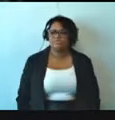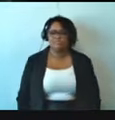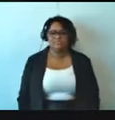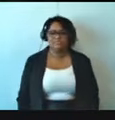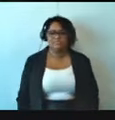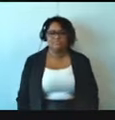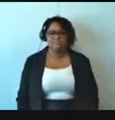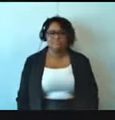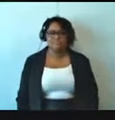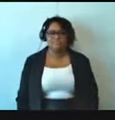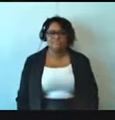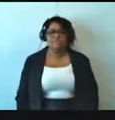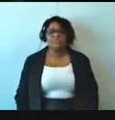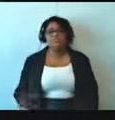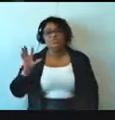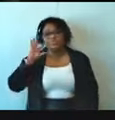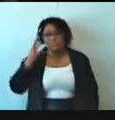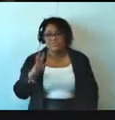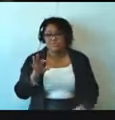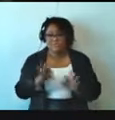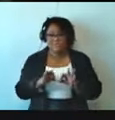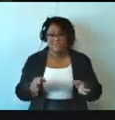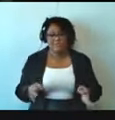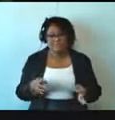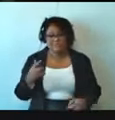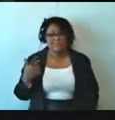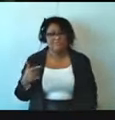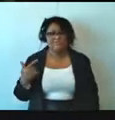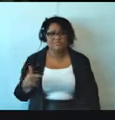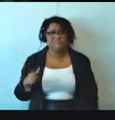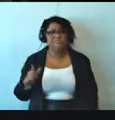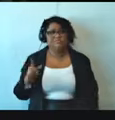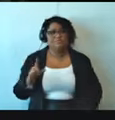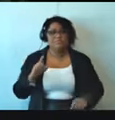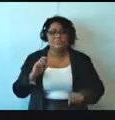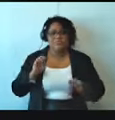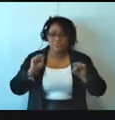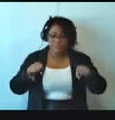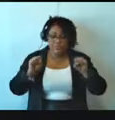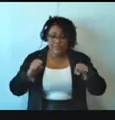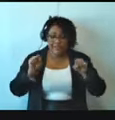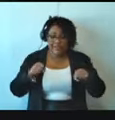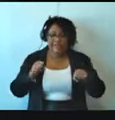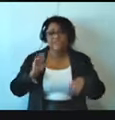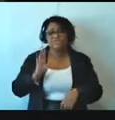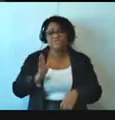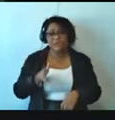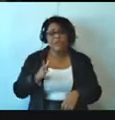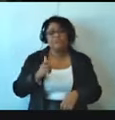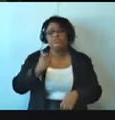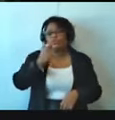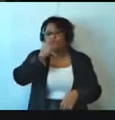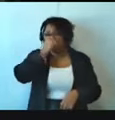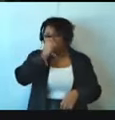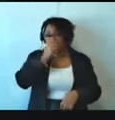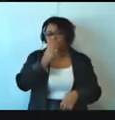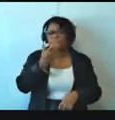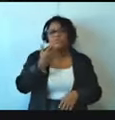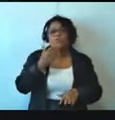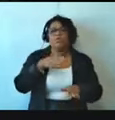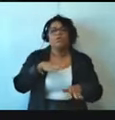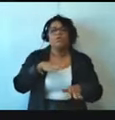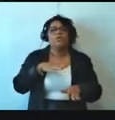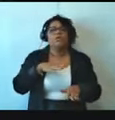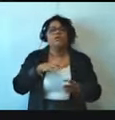as motocicletas, que já representam um fluxo enorme e exercem um papel absolutamente